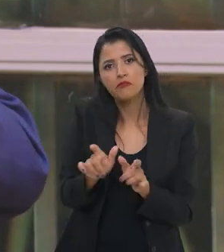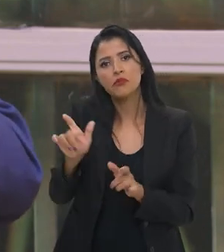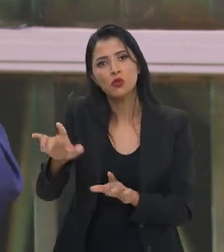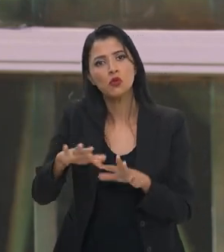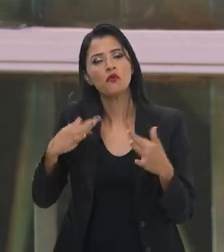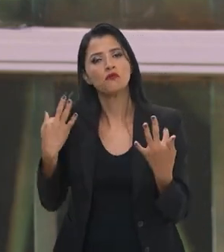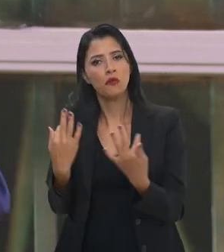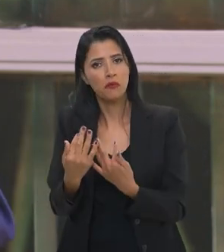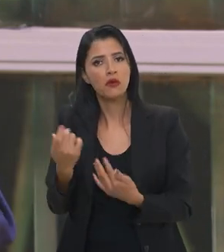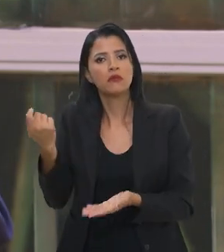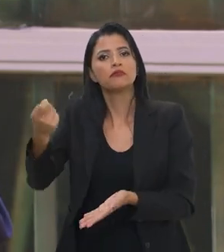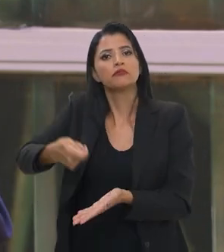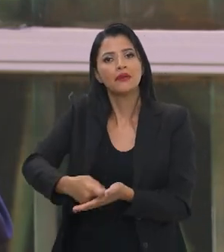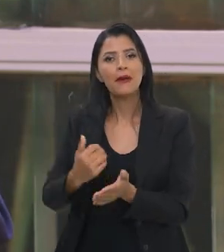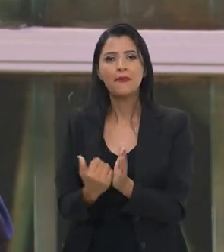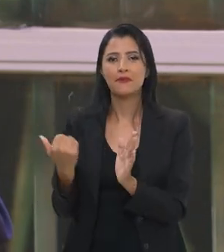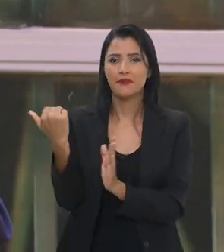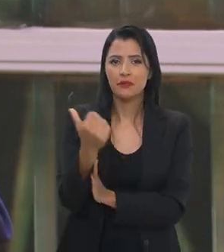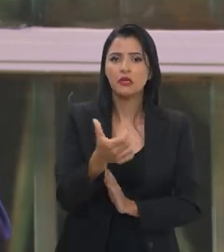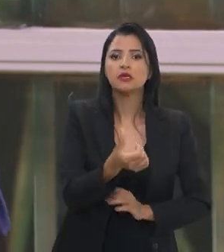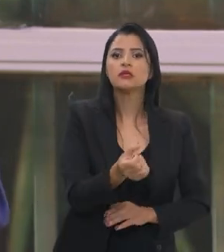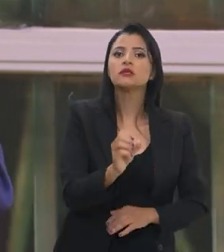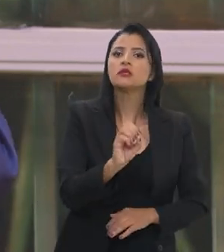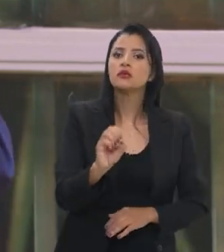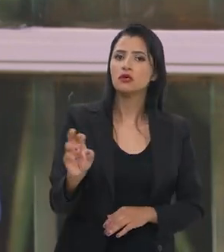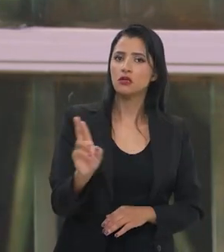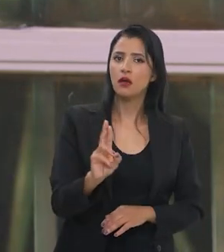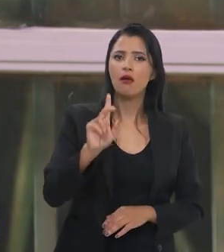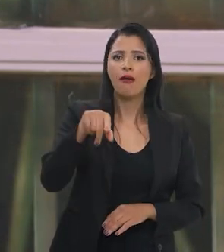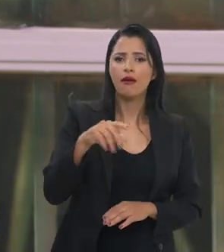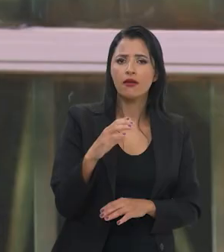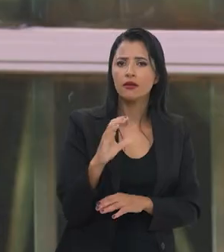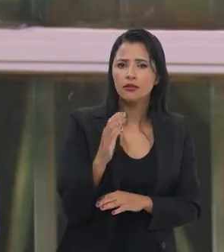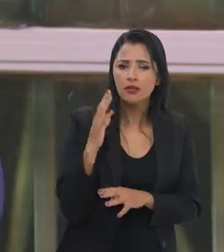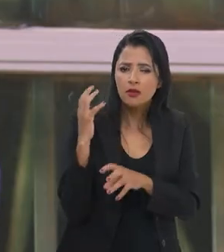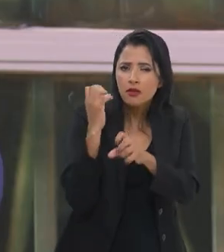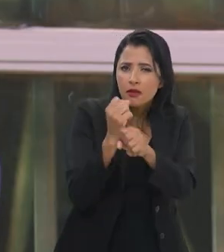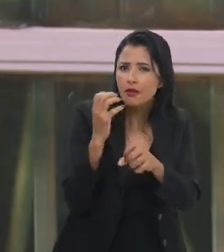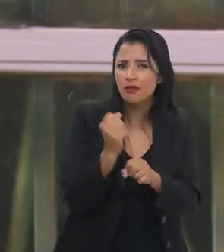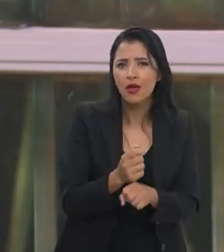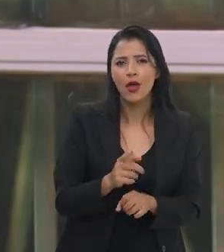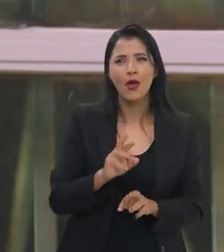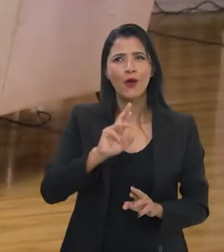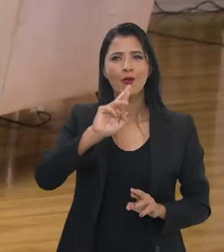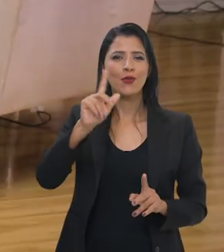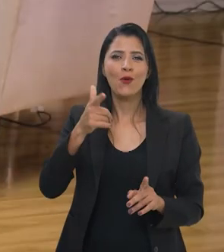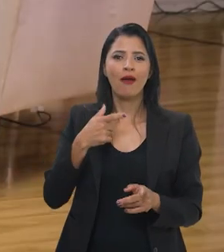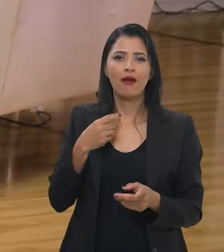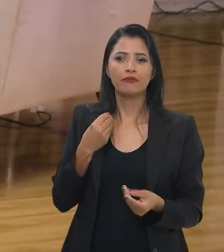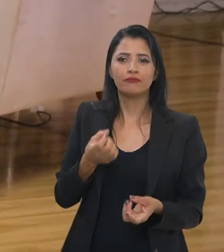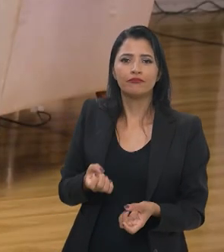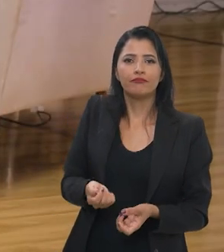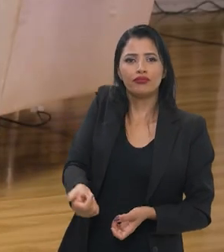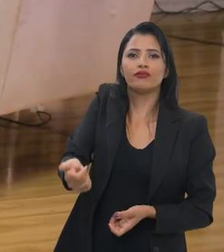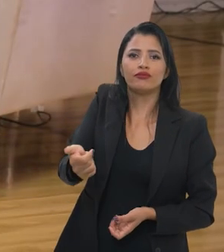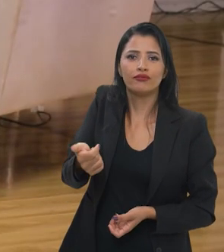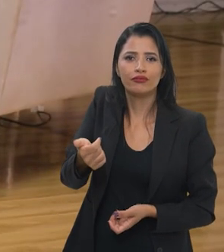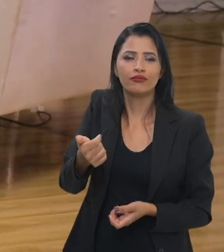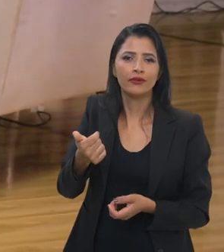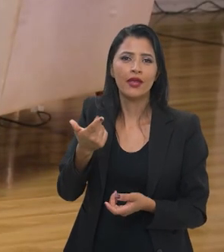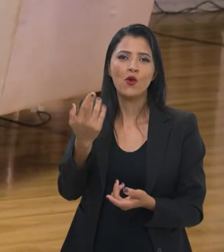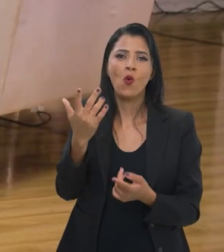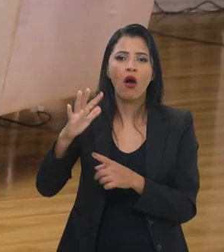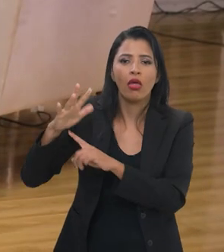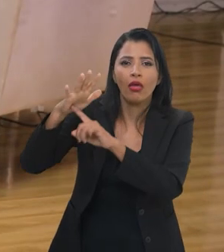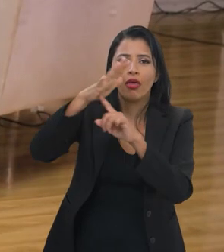da família acima de 660 então é Pura ciência não é aqui um negócio de jogar